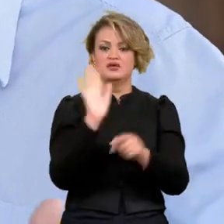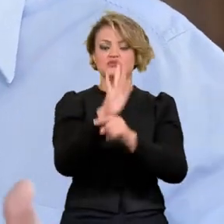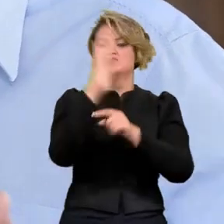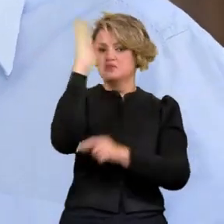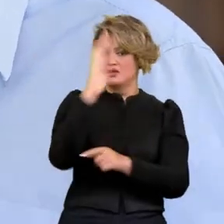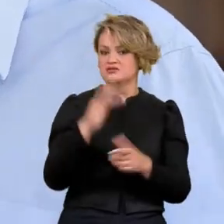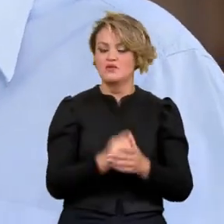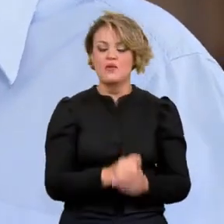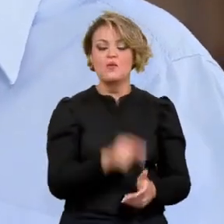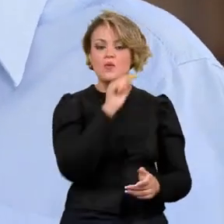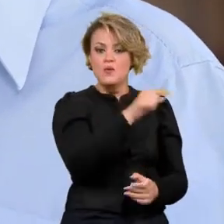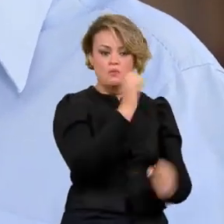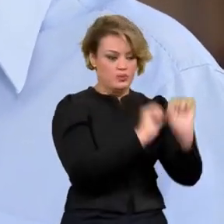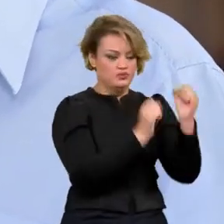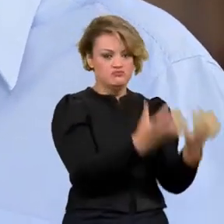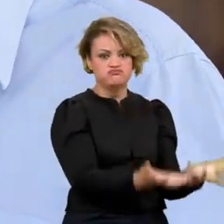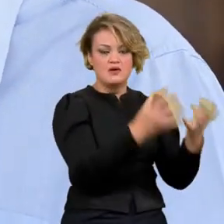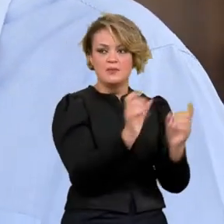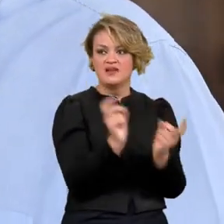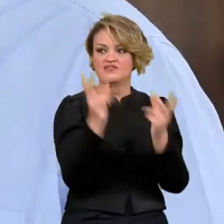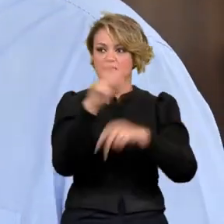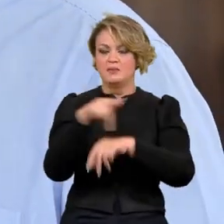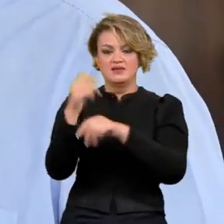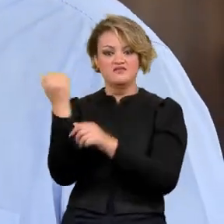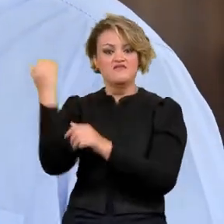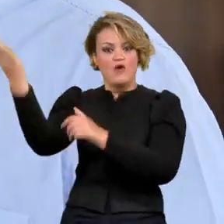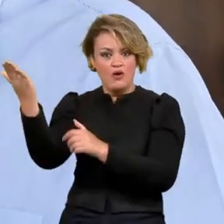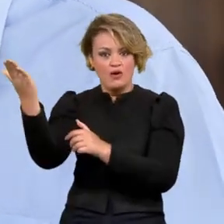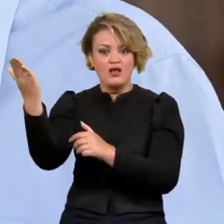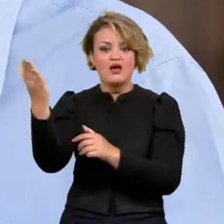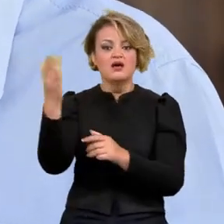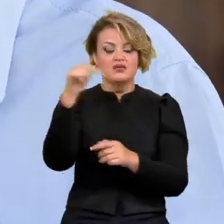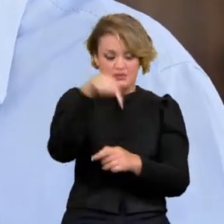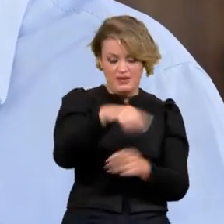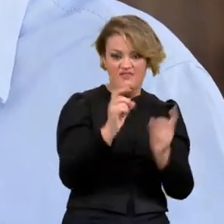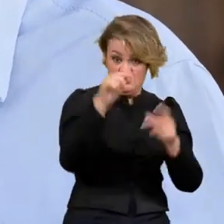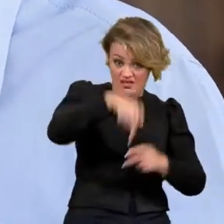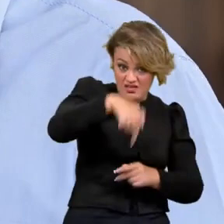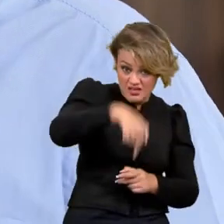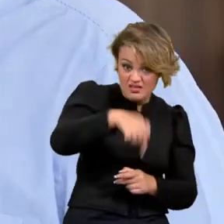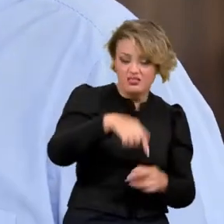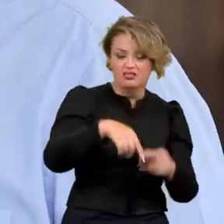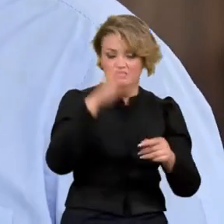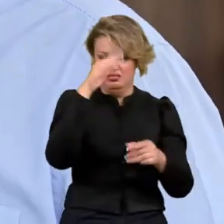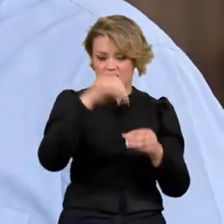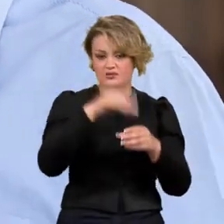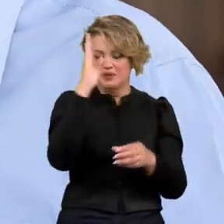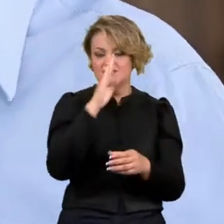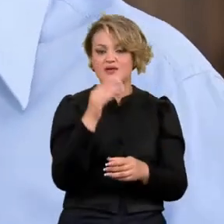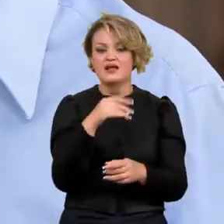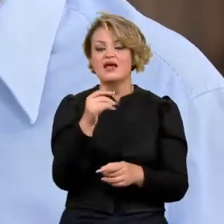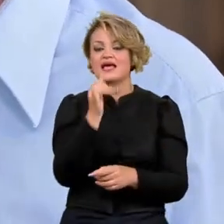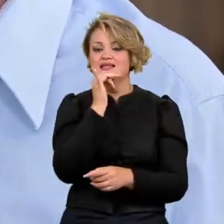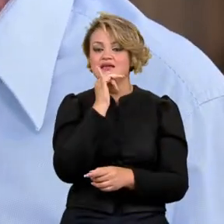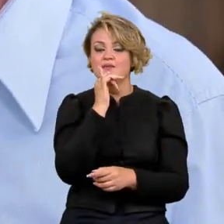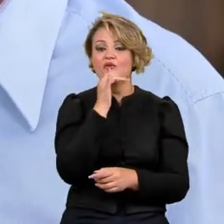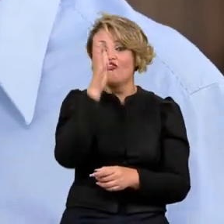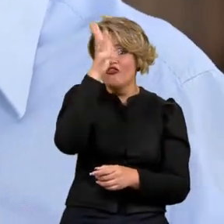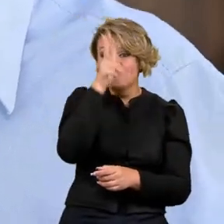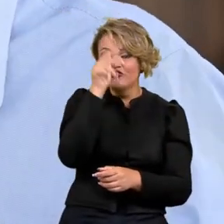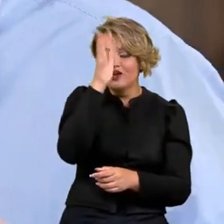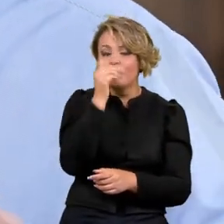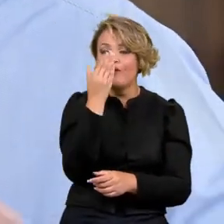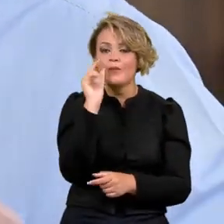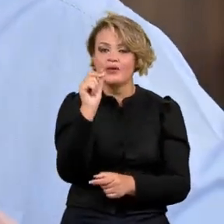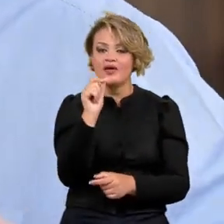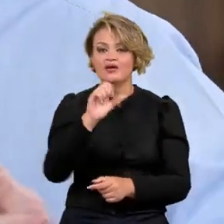sabe e também produz para o mercado interno porque nós comemos soja através do frango que nós comemos Nós comemos milho através do porco que